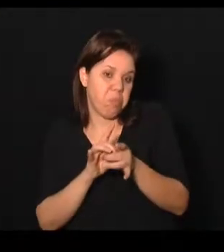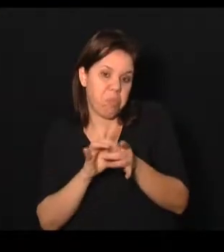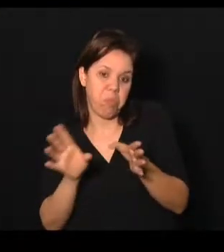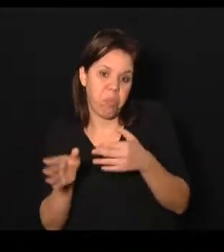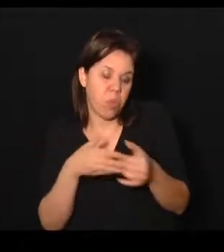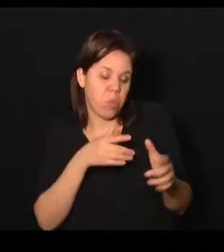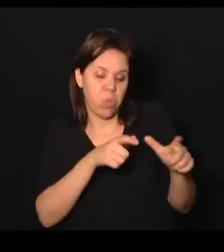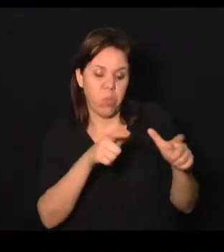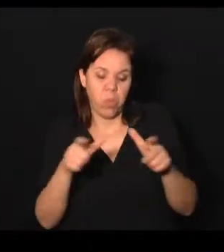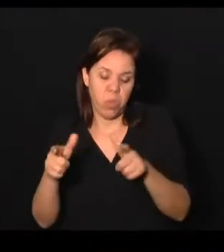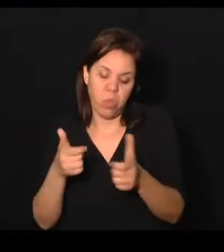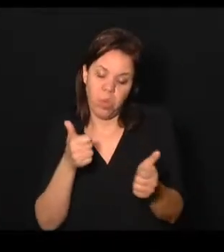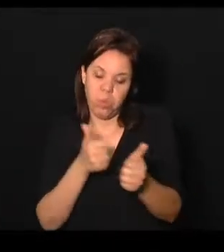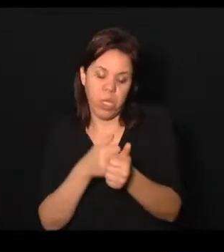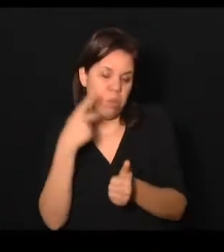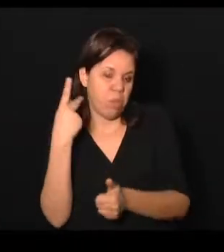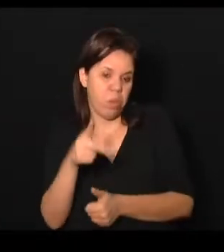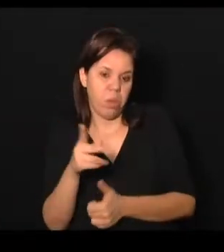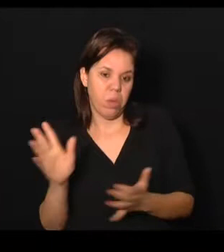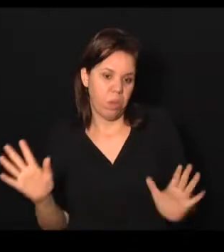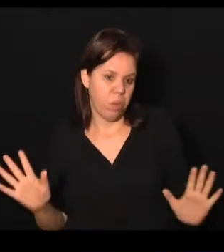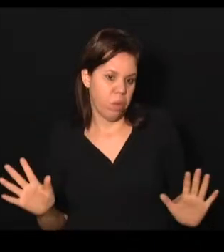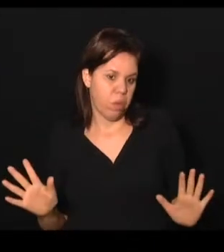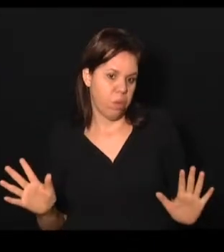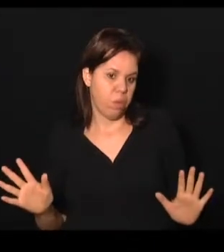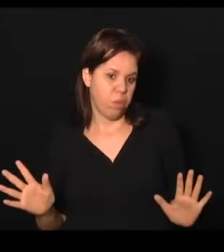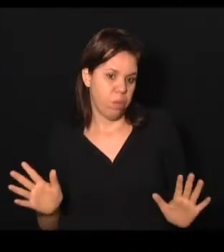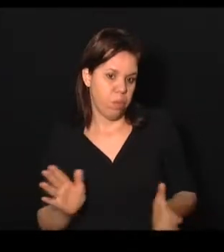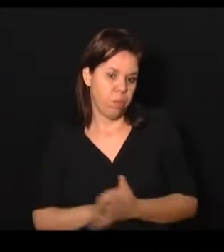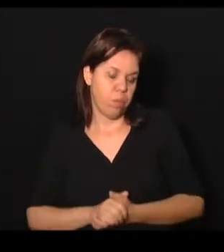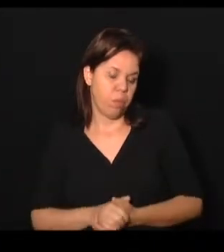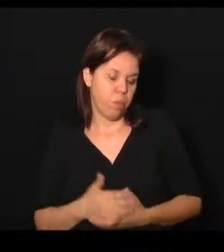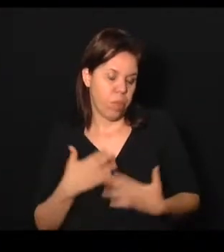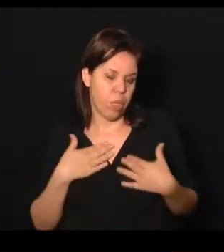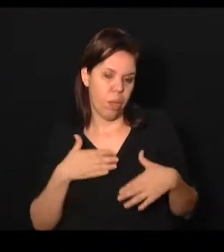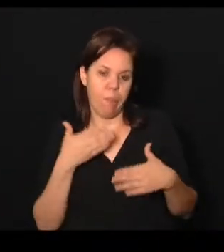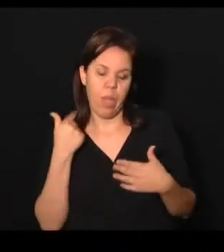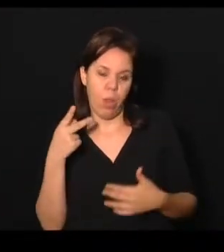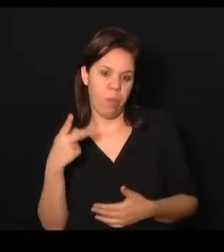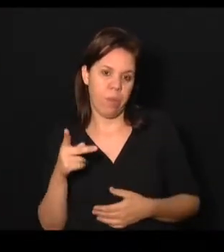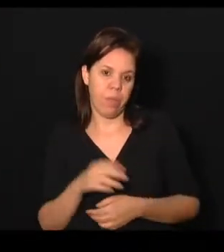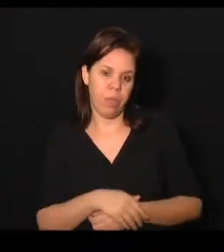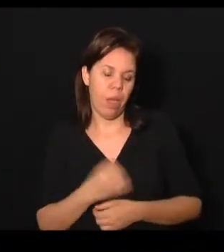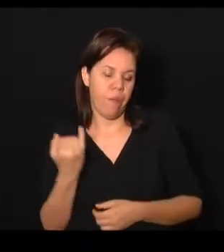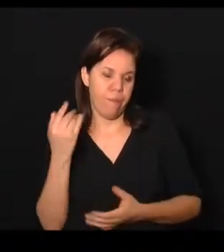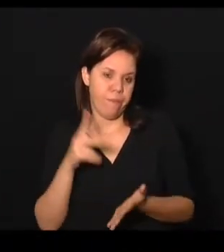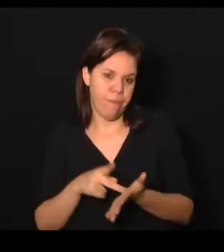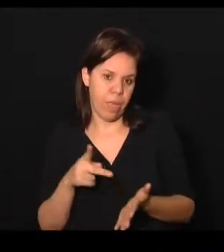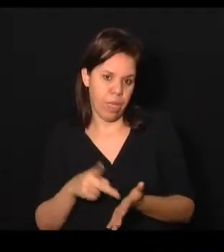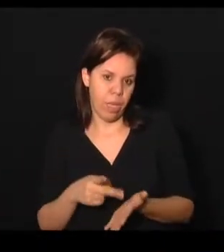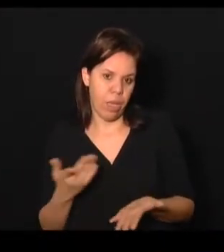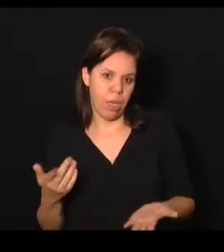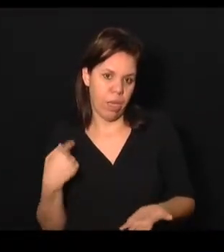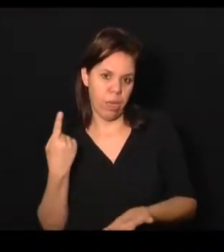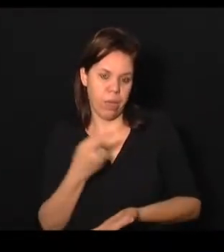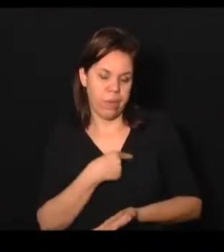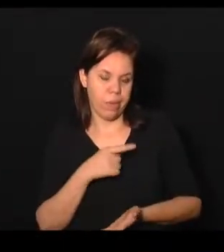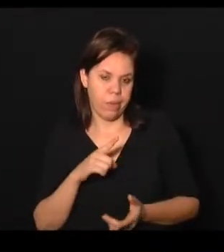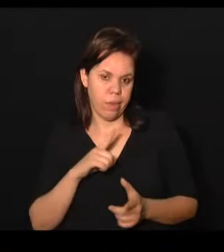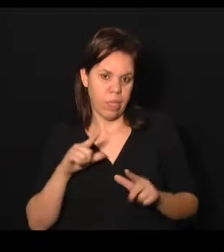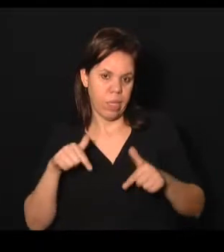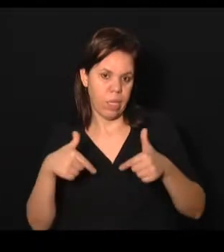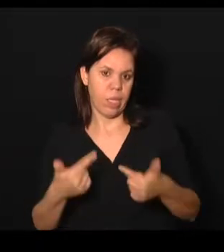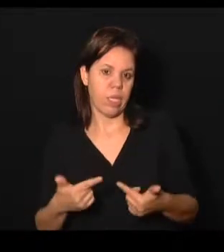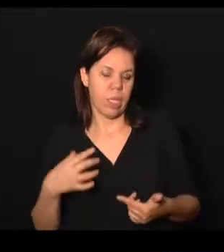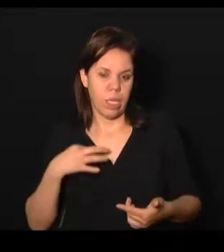no lugar que é mais próximo para você, que é mais cômodo para você, porque, na verdade, o importante é a gente exercer o